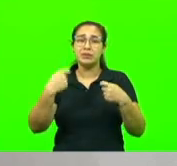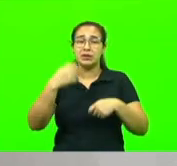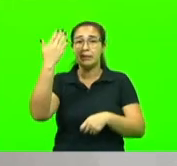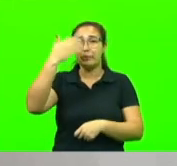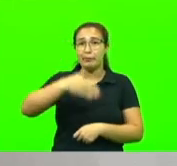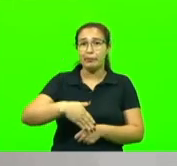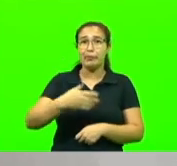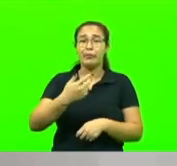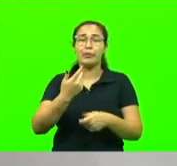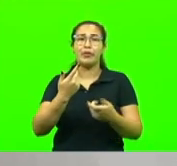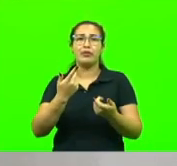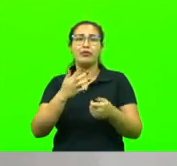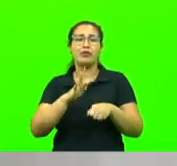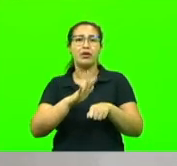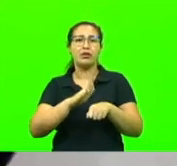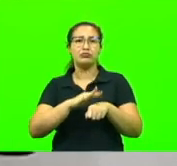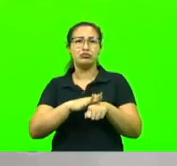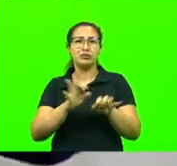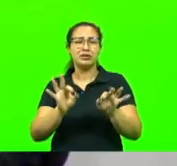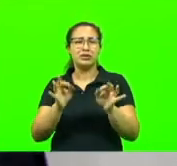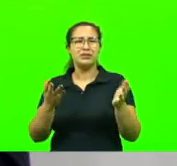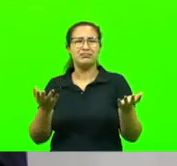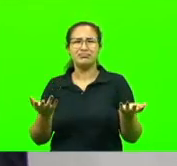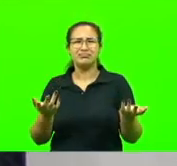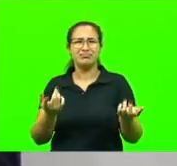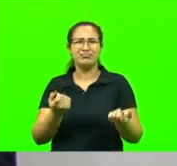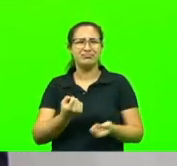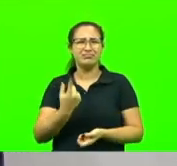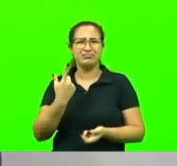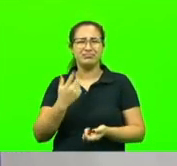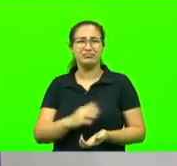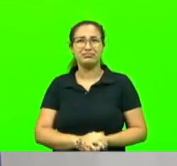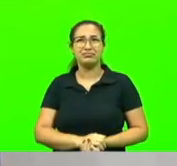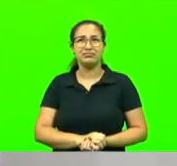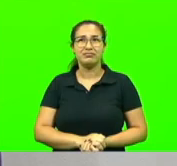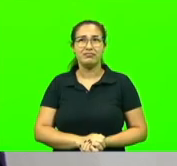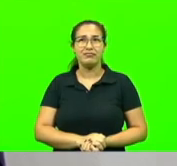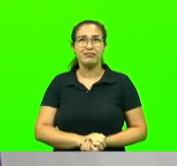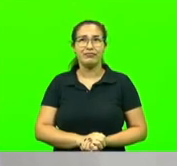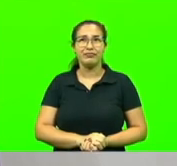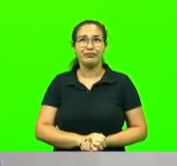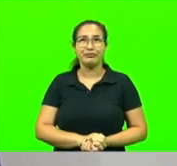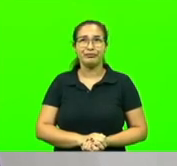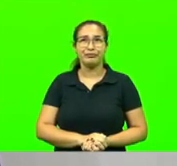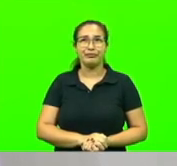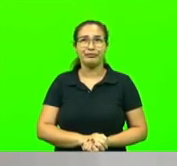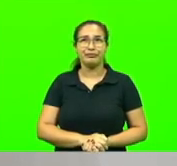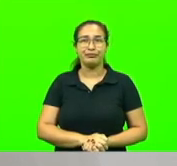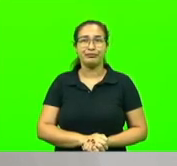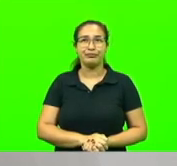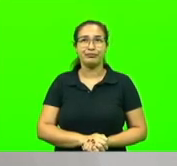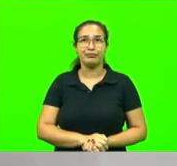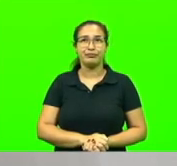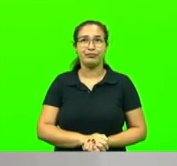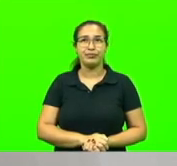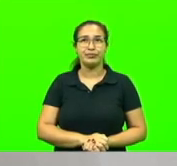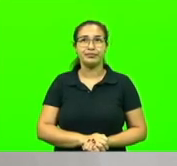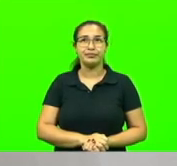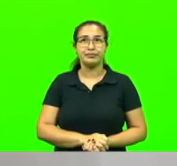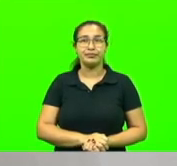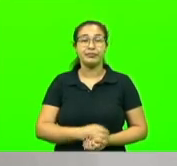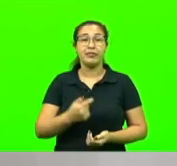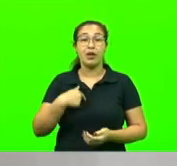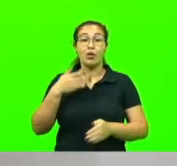com vacinado contaminado. Contradições. Outro dia, eu entrando